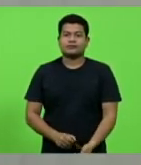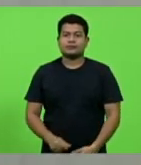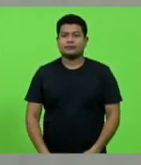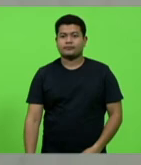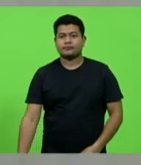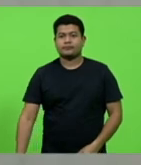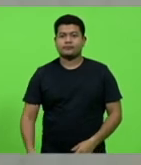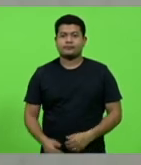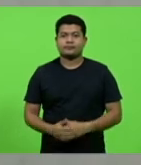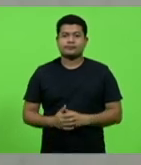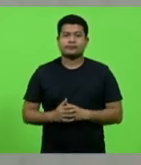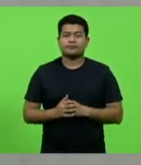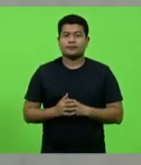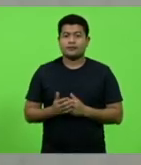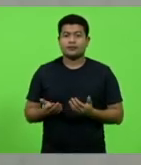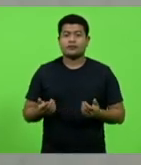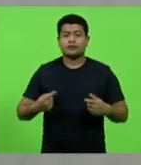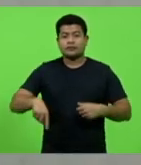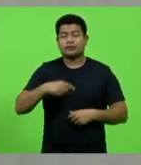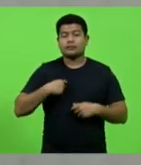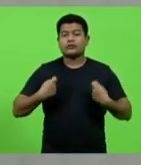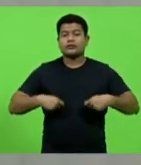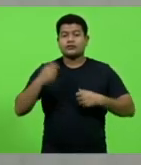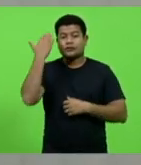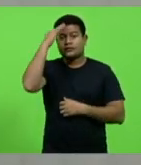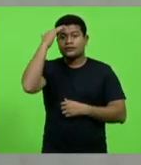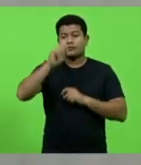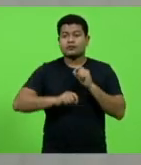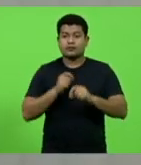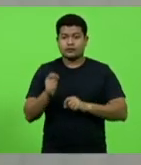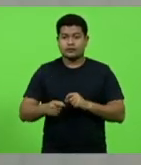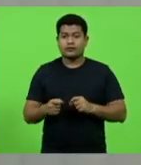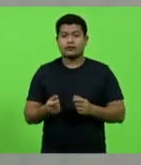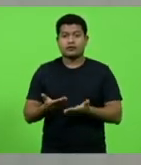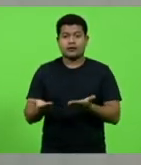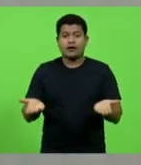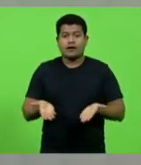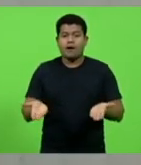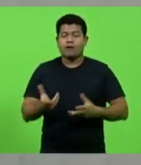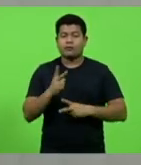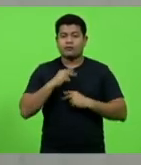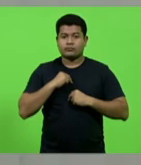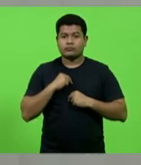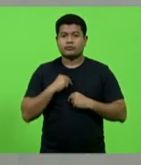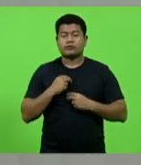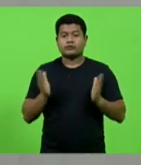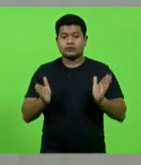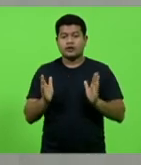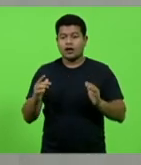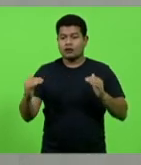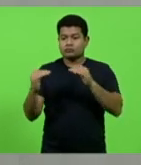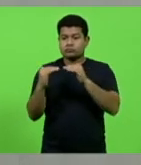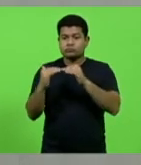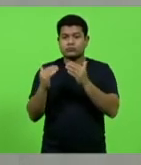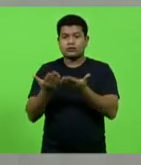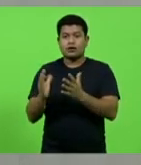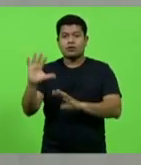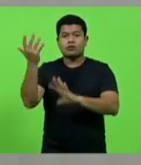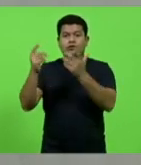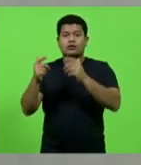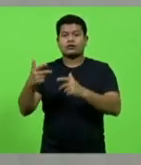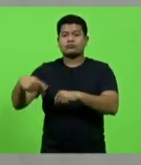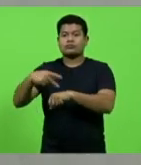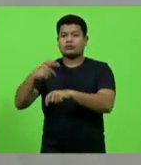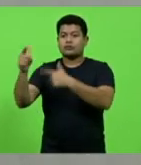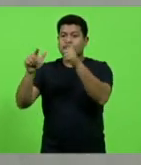No mais, compreende-se que a iniciativa legislativa é meritória, alinhando-se ao que já ocorre em diversos países, como